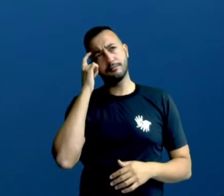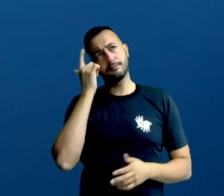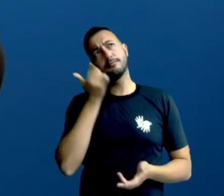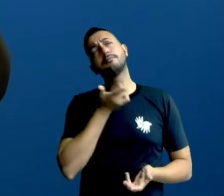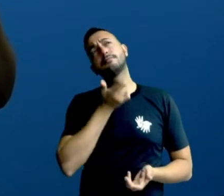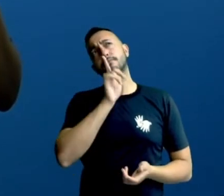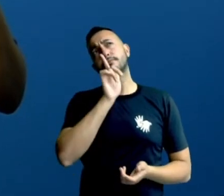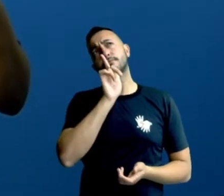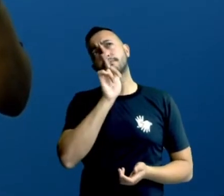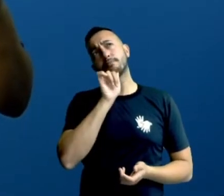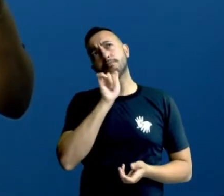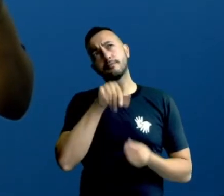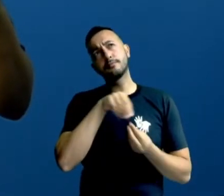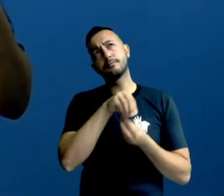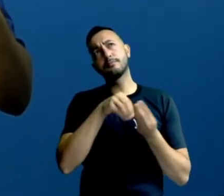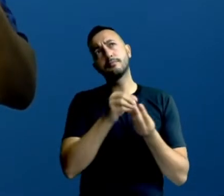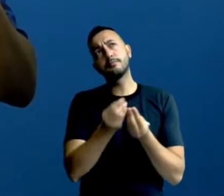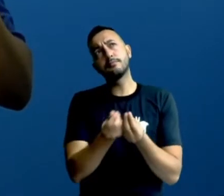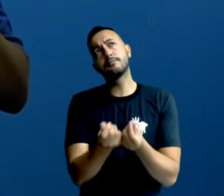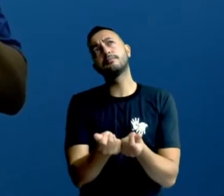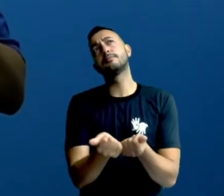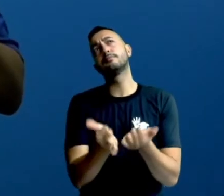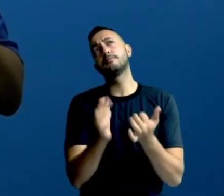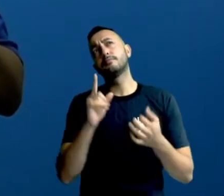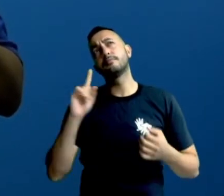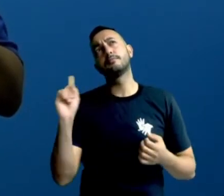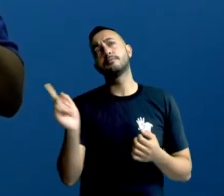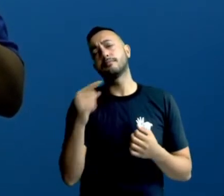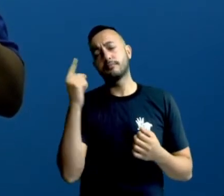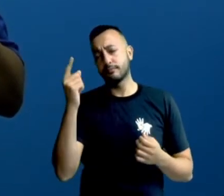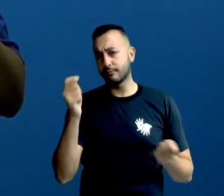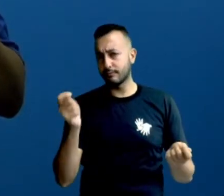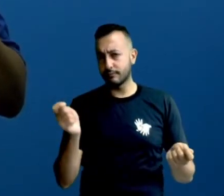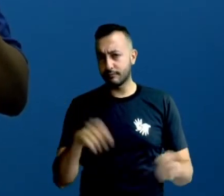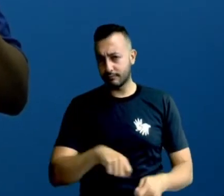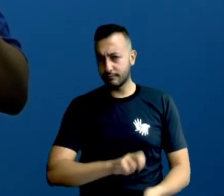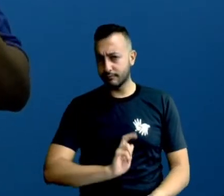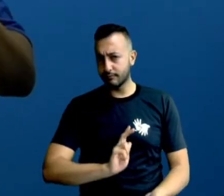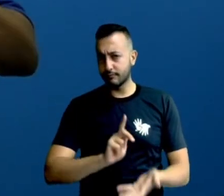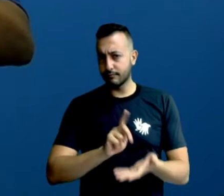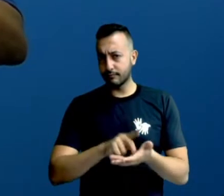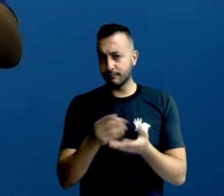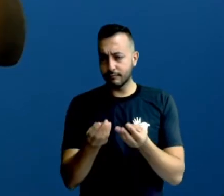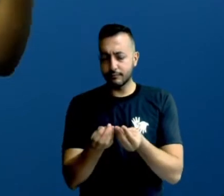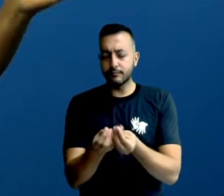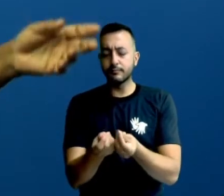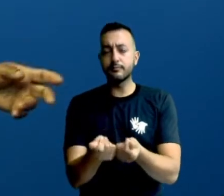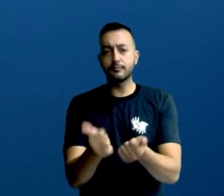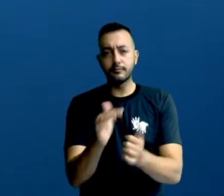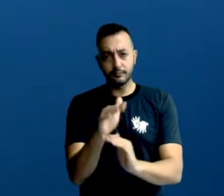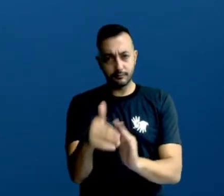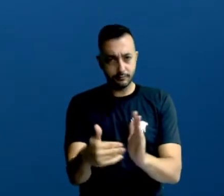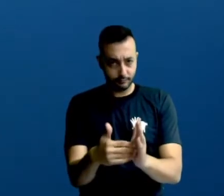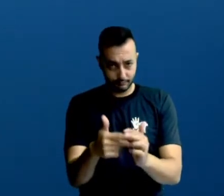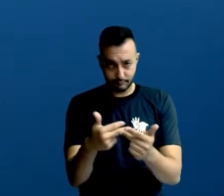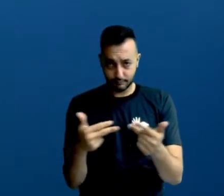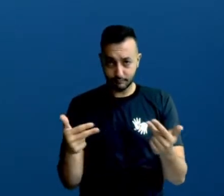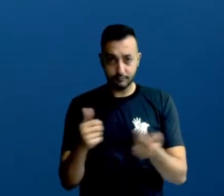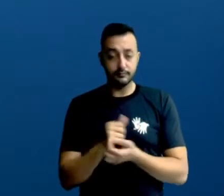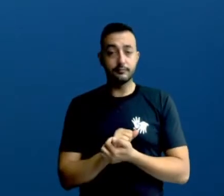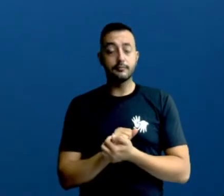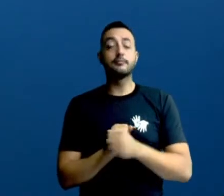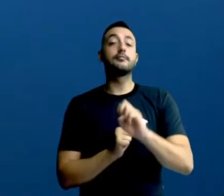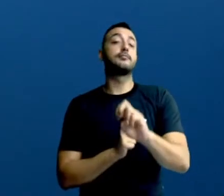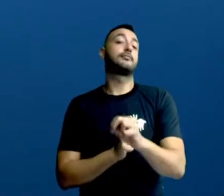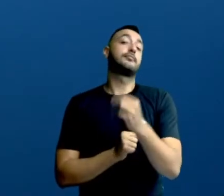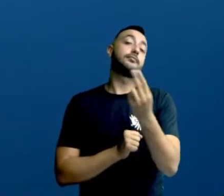água, como solvente universal, será que ela consegue realmente dissolver todas as substâncias?